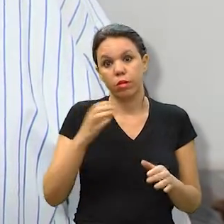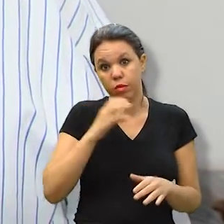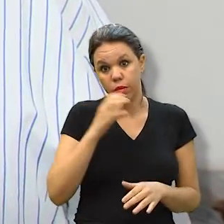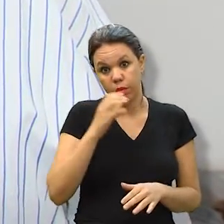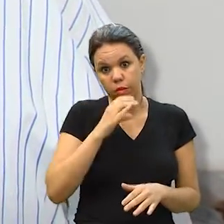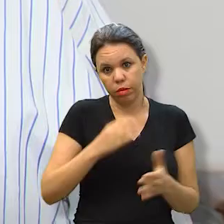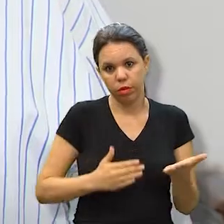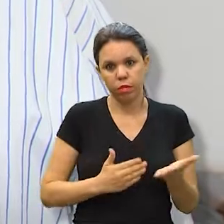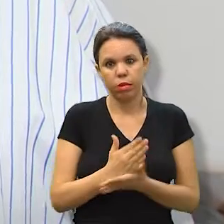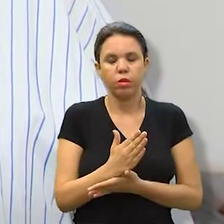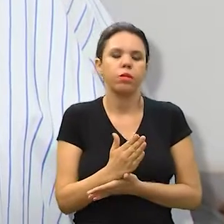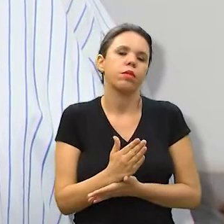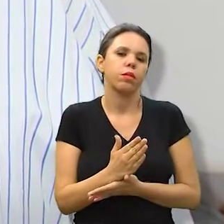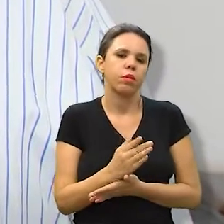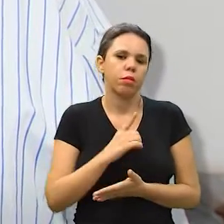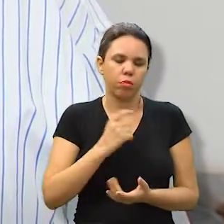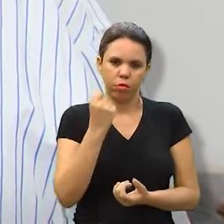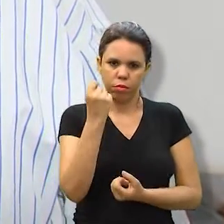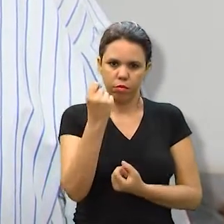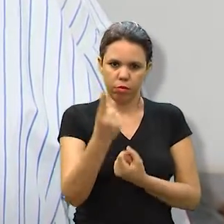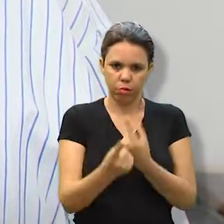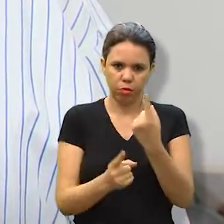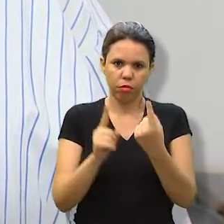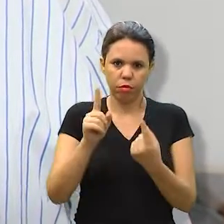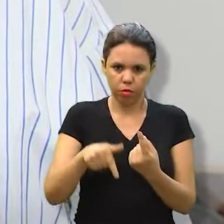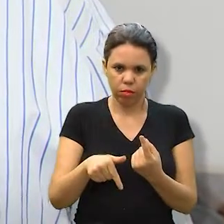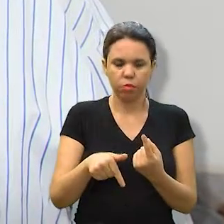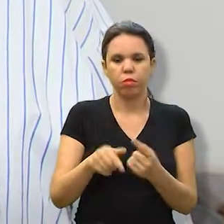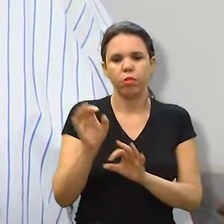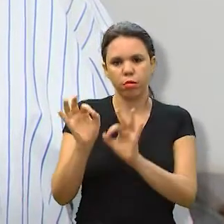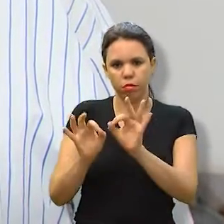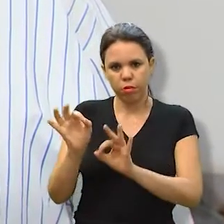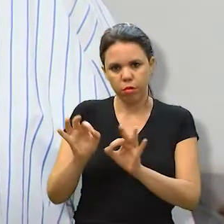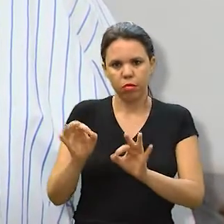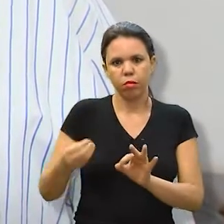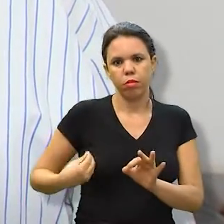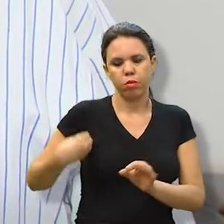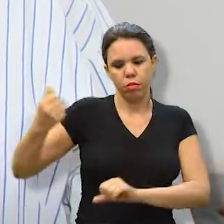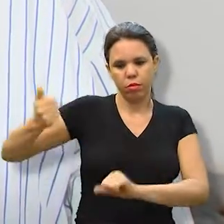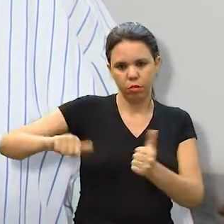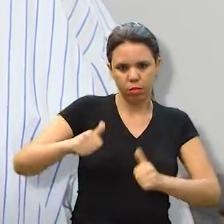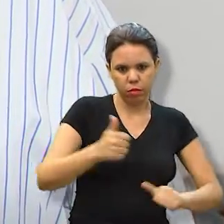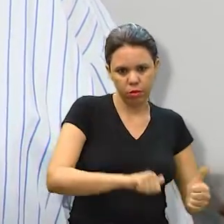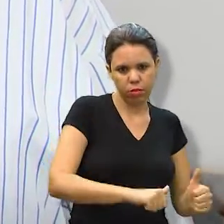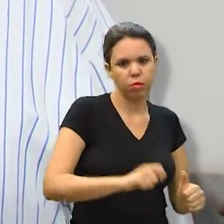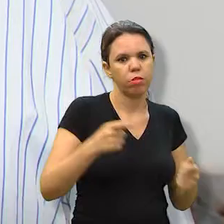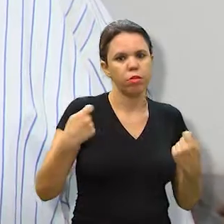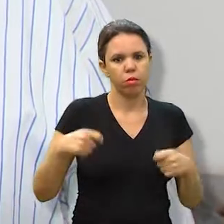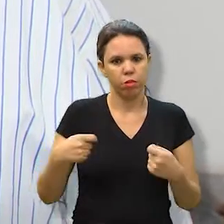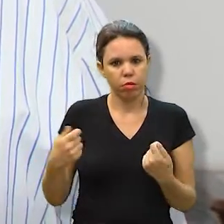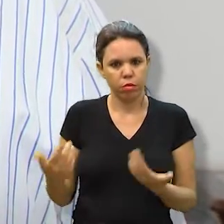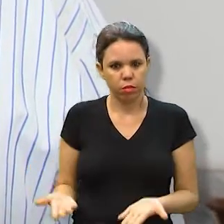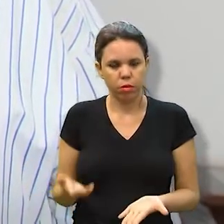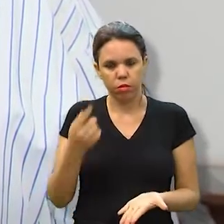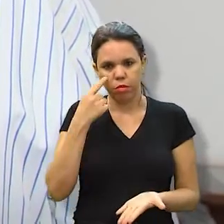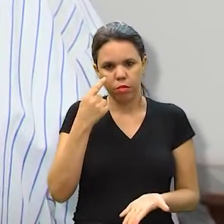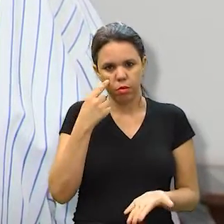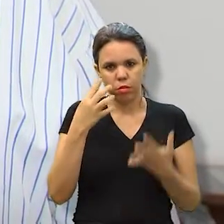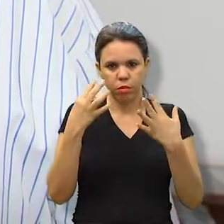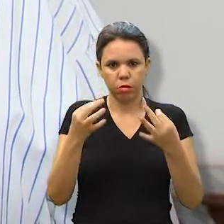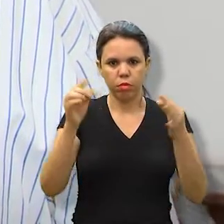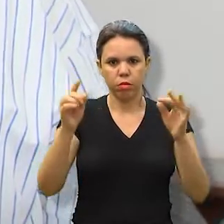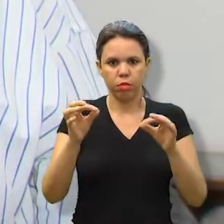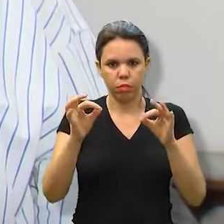essa pressa de nós aprovamos mas tem alguns que são de forma regular nós estamos tramitando e é necessário